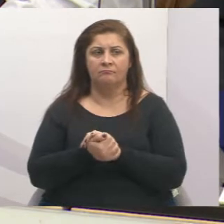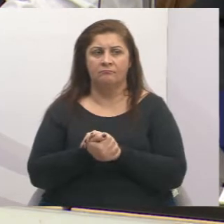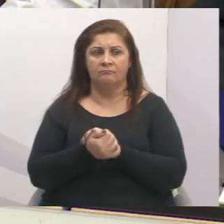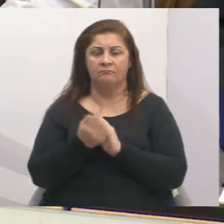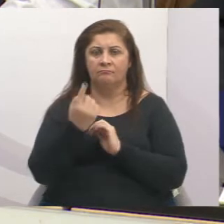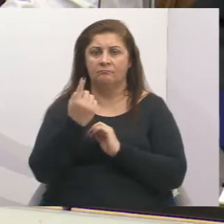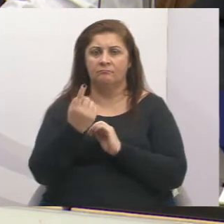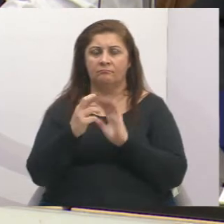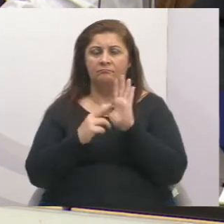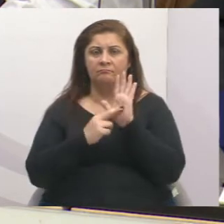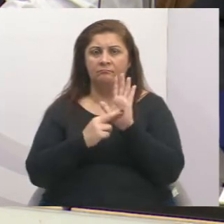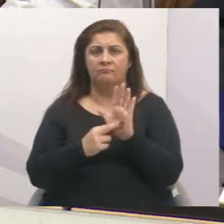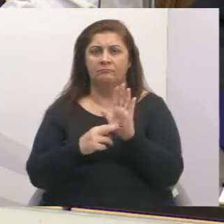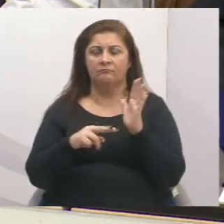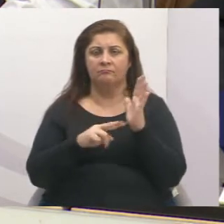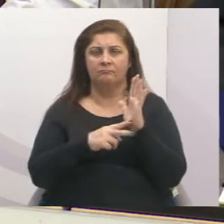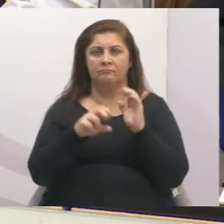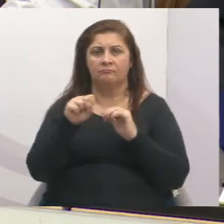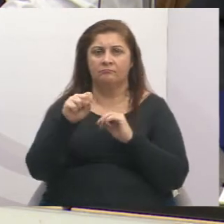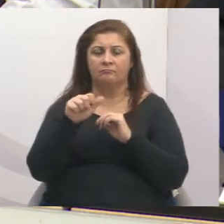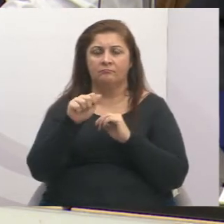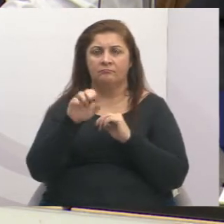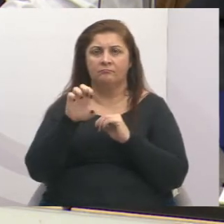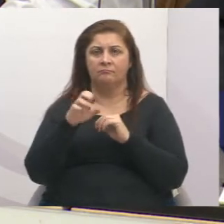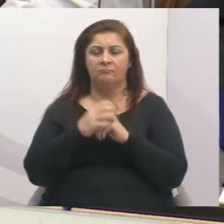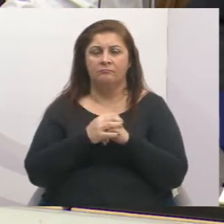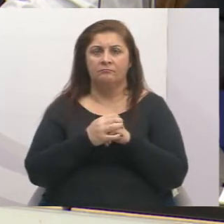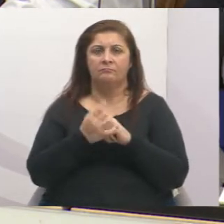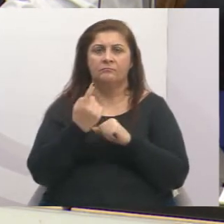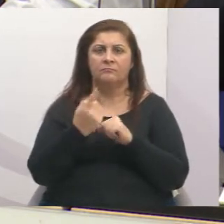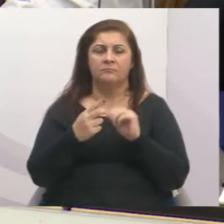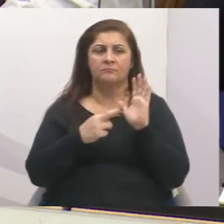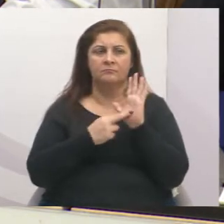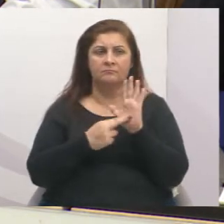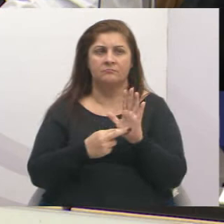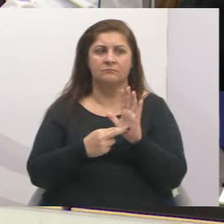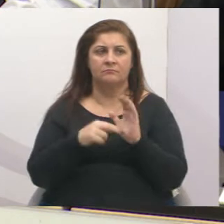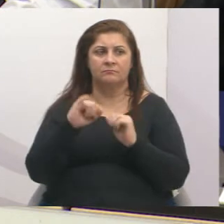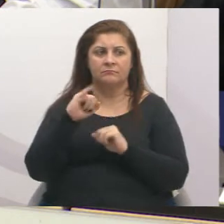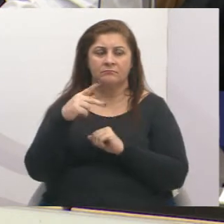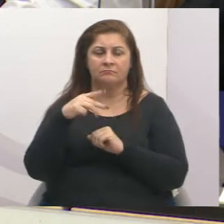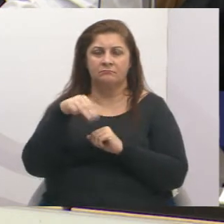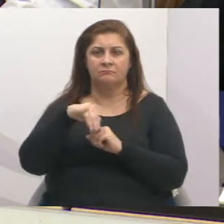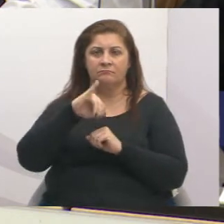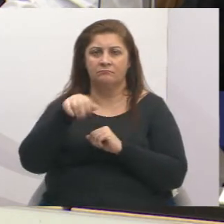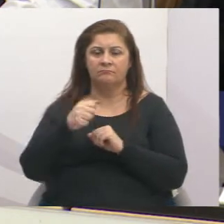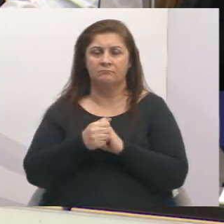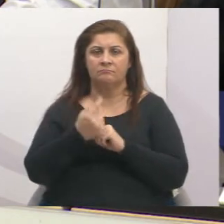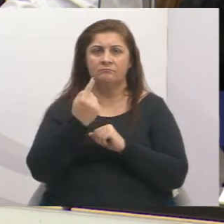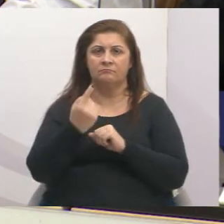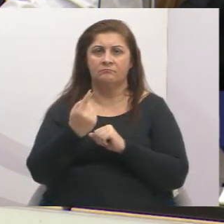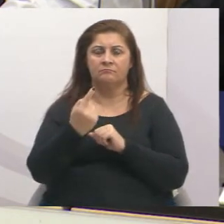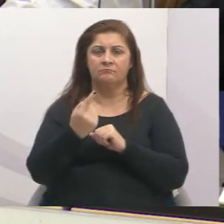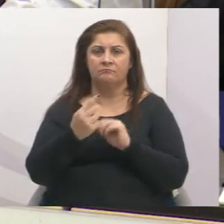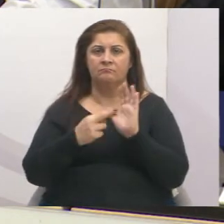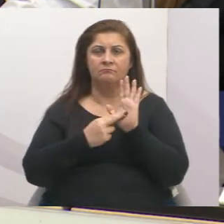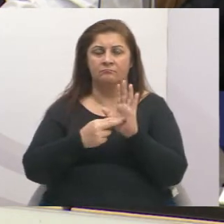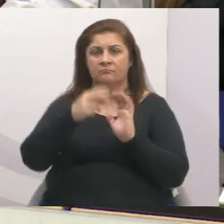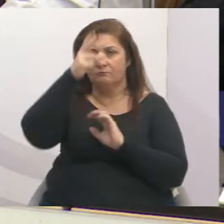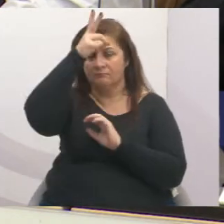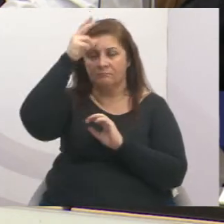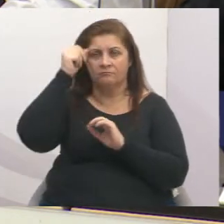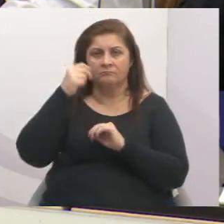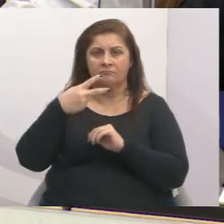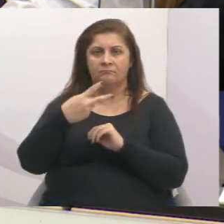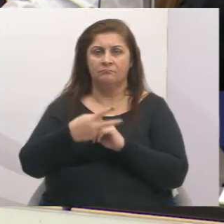um representante do Sindicato do SAI, um representante do Instituto, um representante da Prefeitura e 2 representantes da Câmara